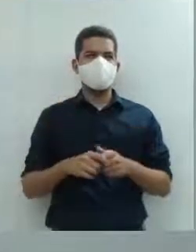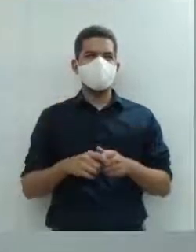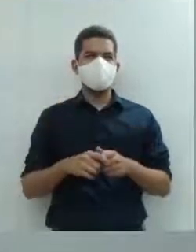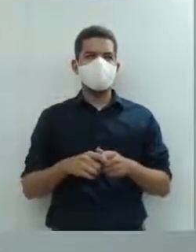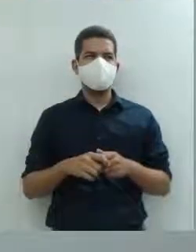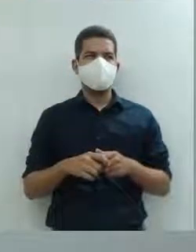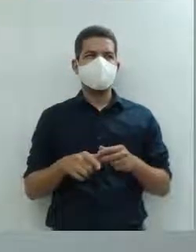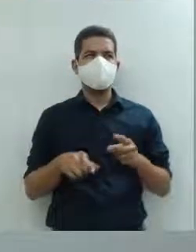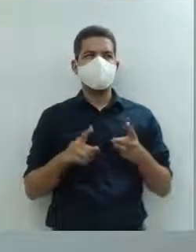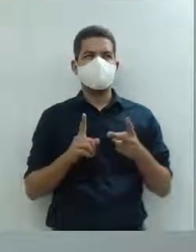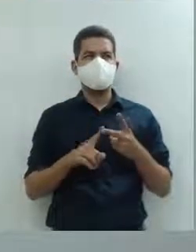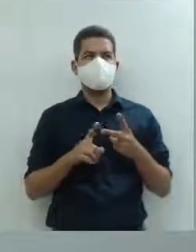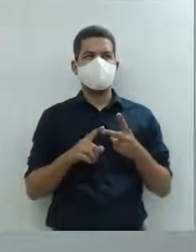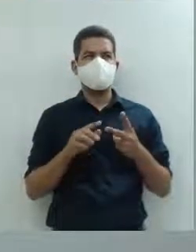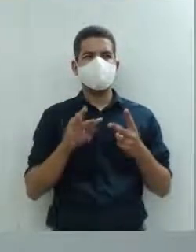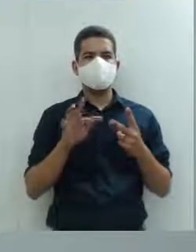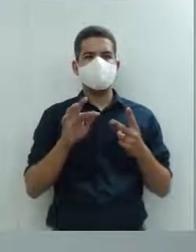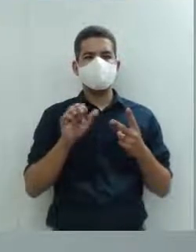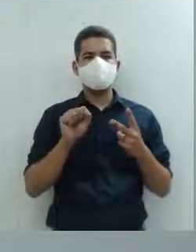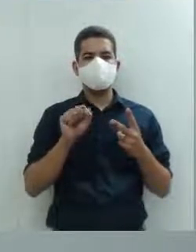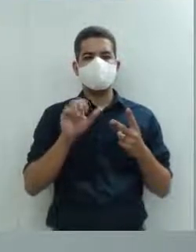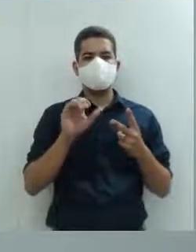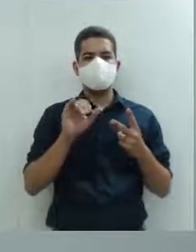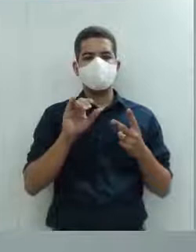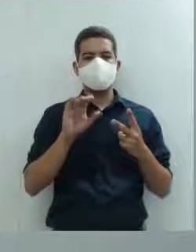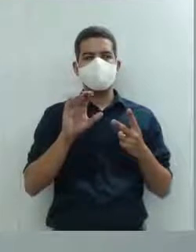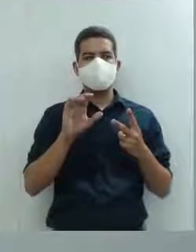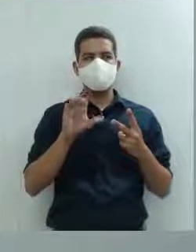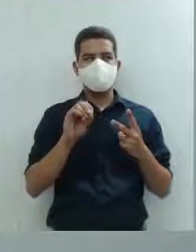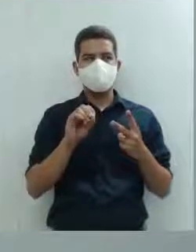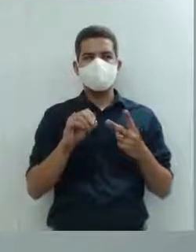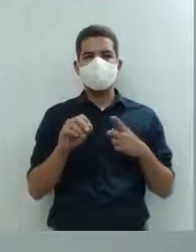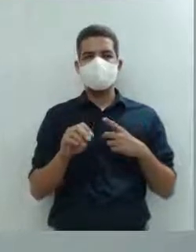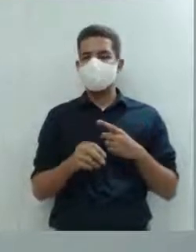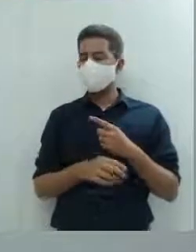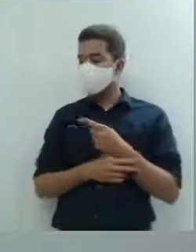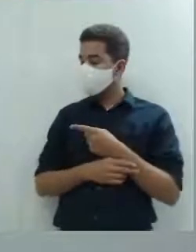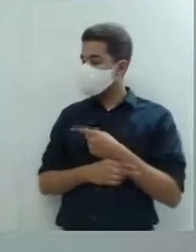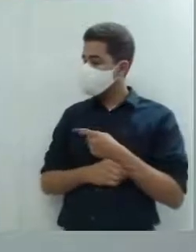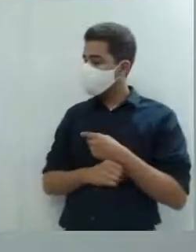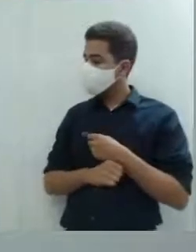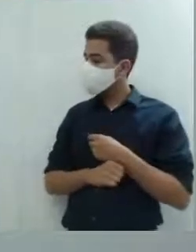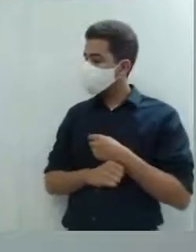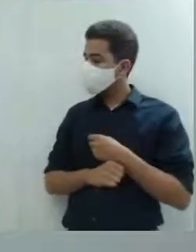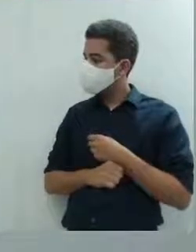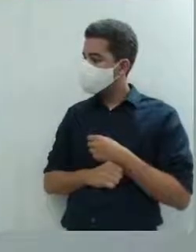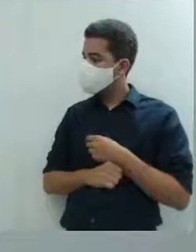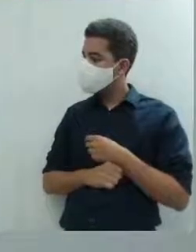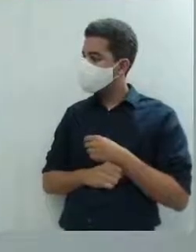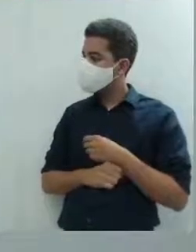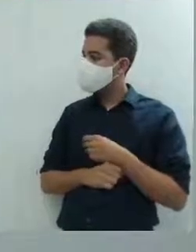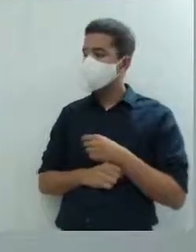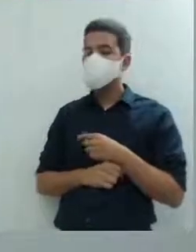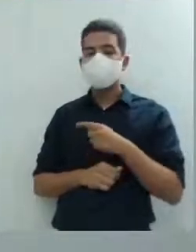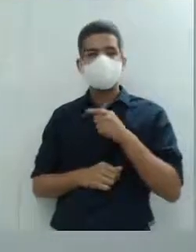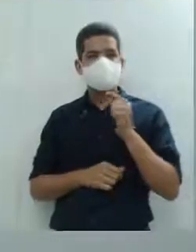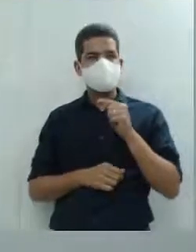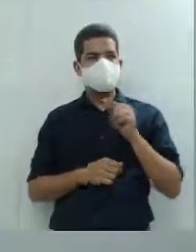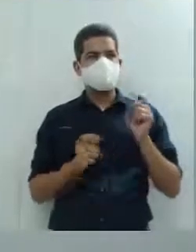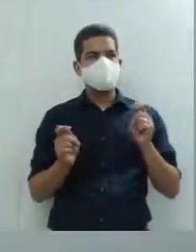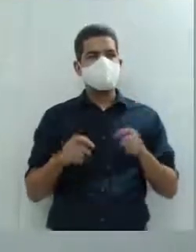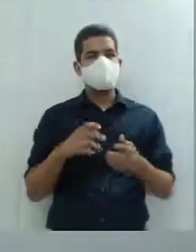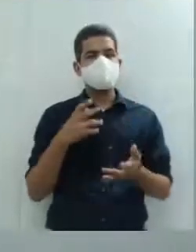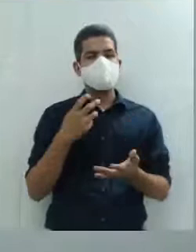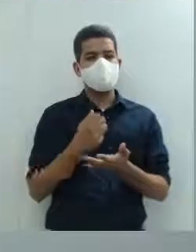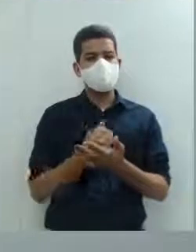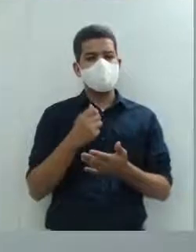Além do podcast, tem um segundo QR Code. Baixa aí também, faz a leitura. Nesse QR Code tu vai conseguir baixar o fascículo. E aí